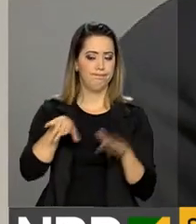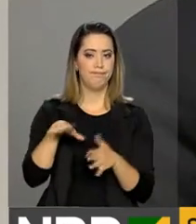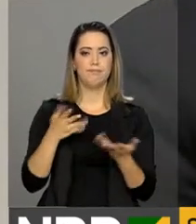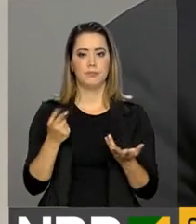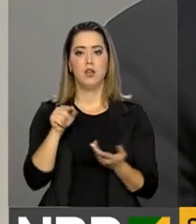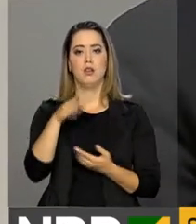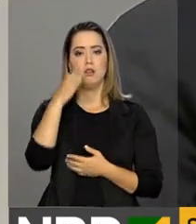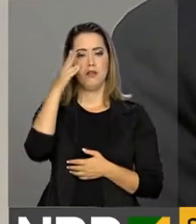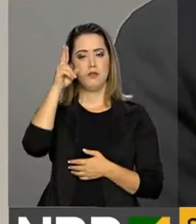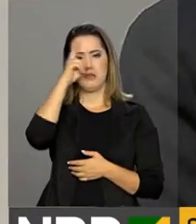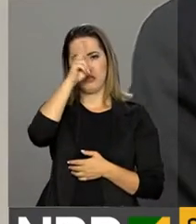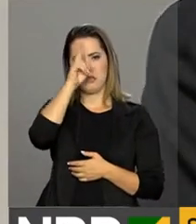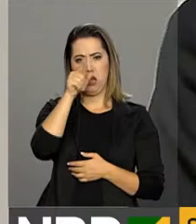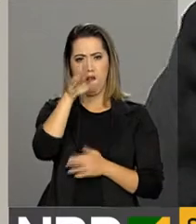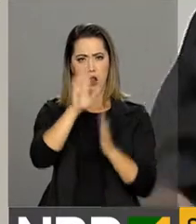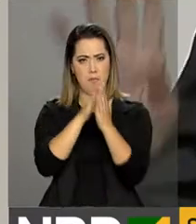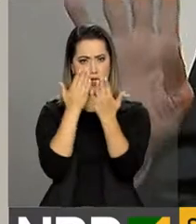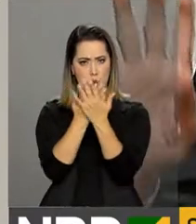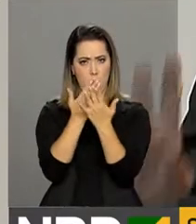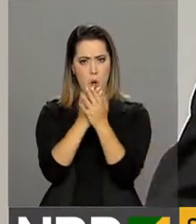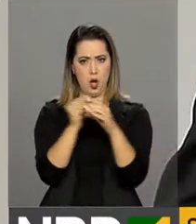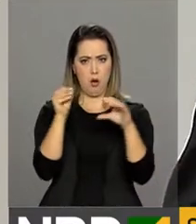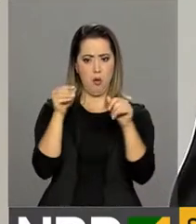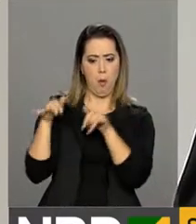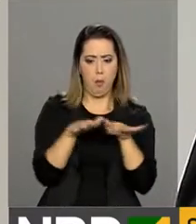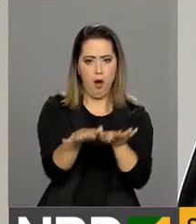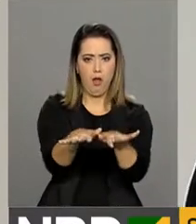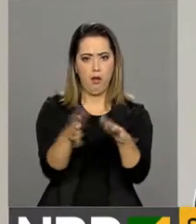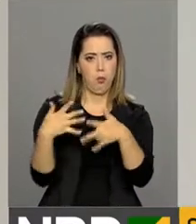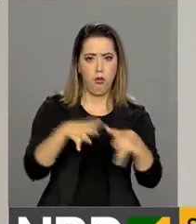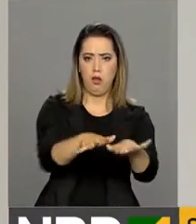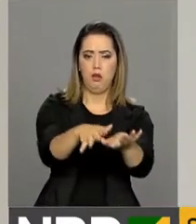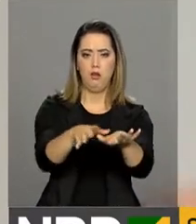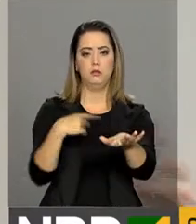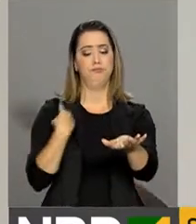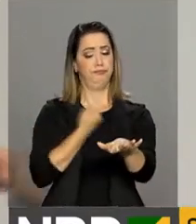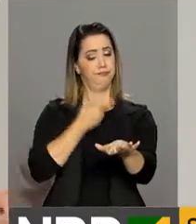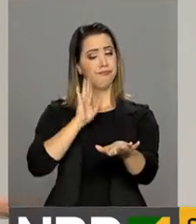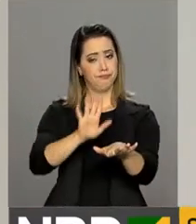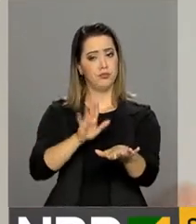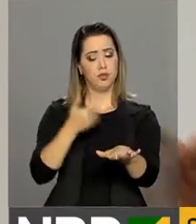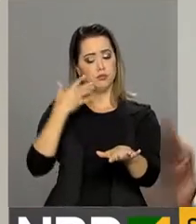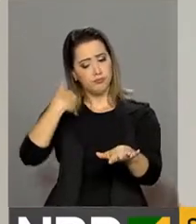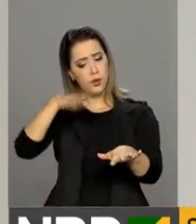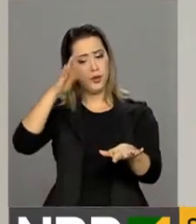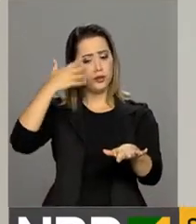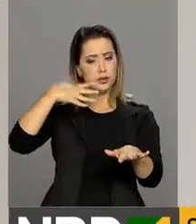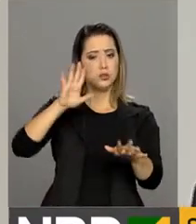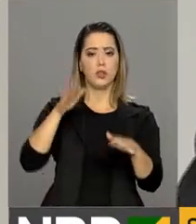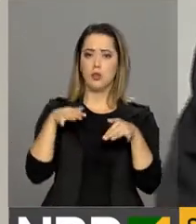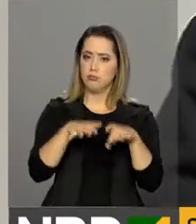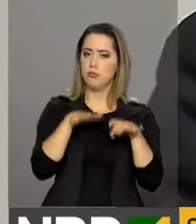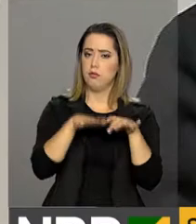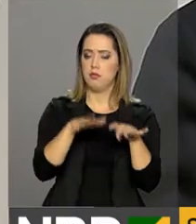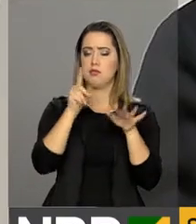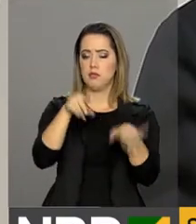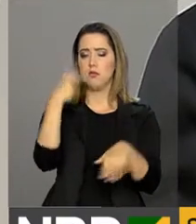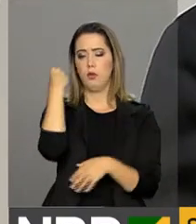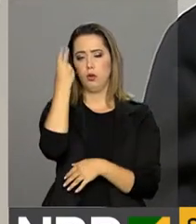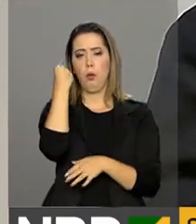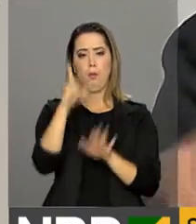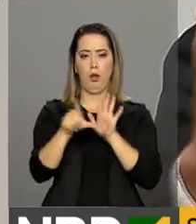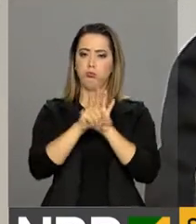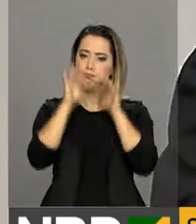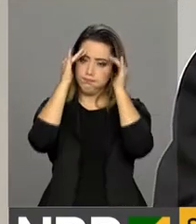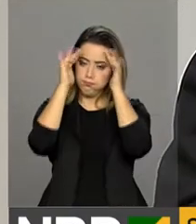escolas foram ocupadas entre nós deixamos que os protestos tivessem definitivamente enquanto